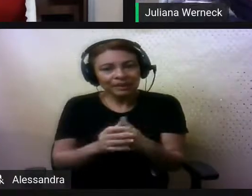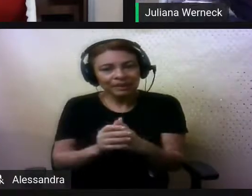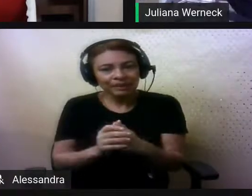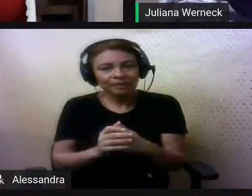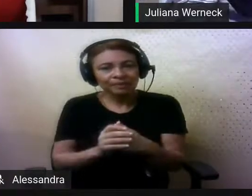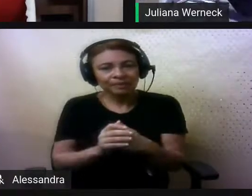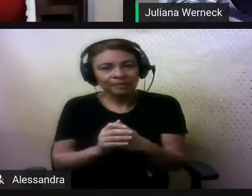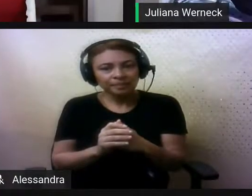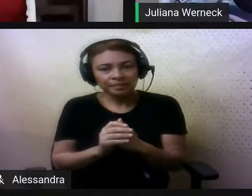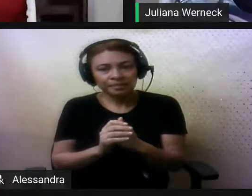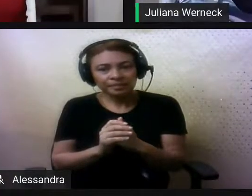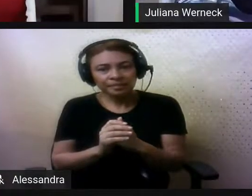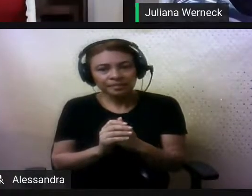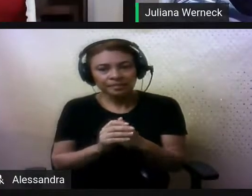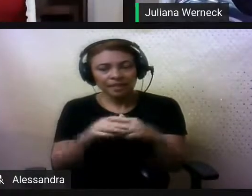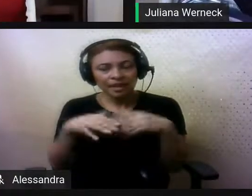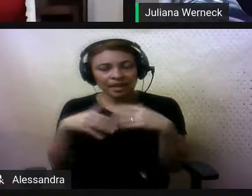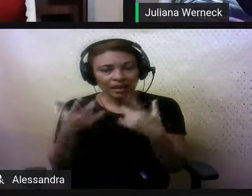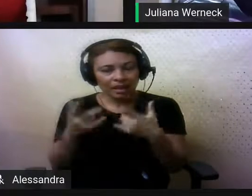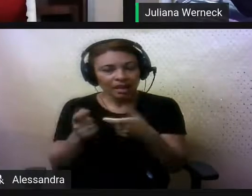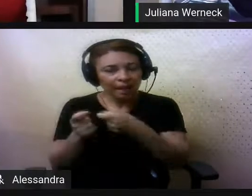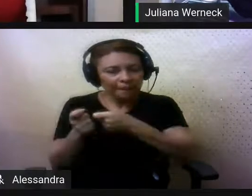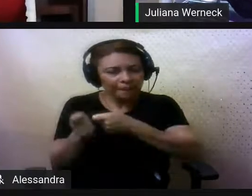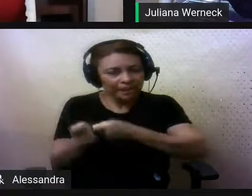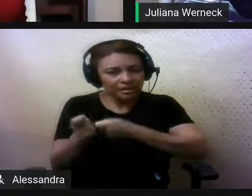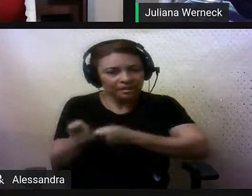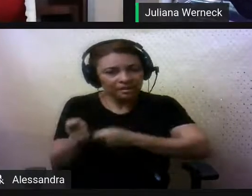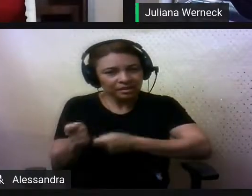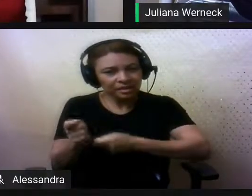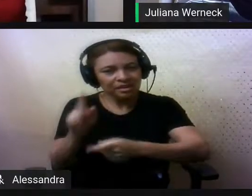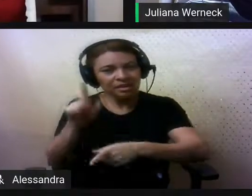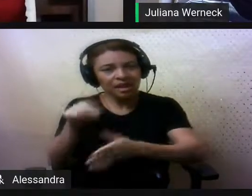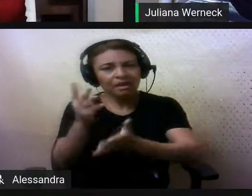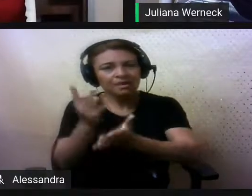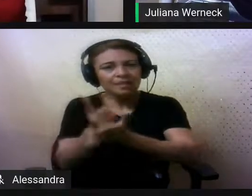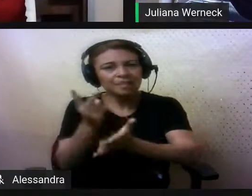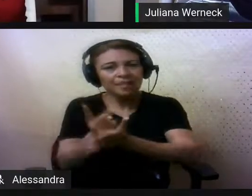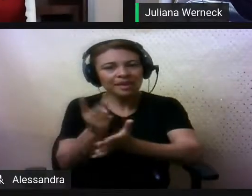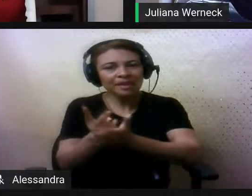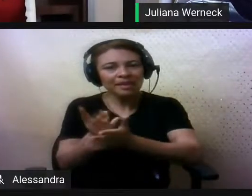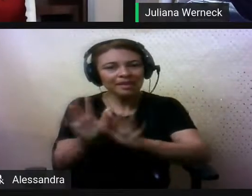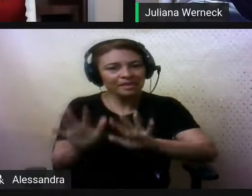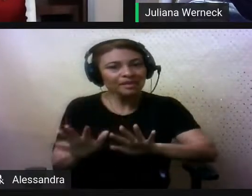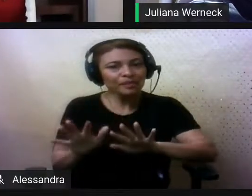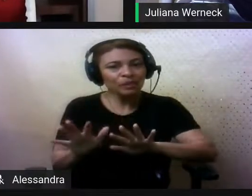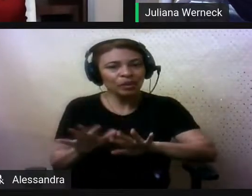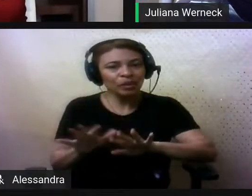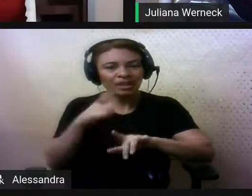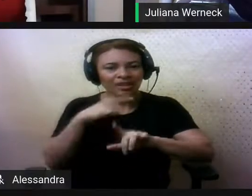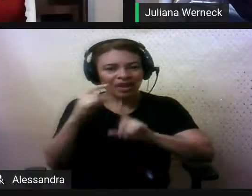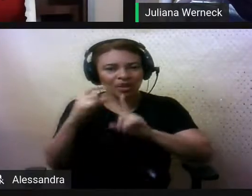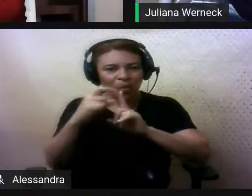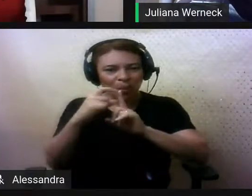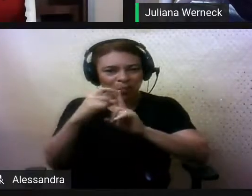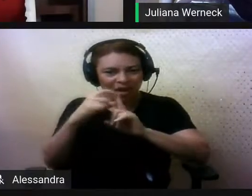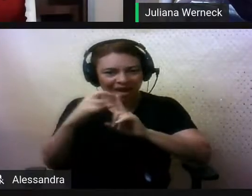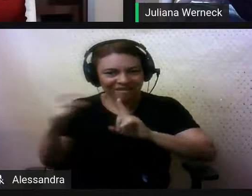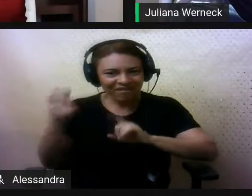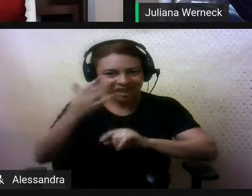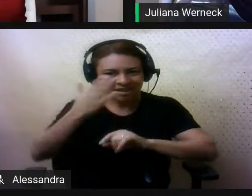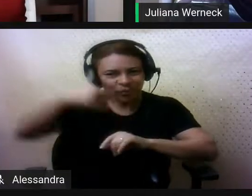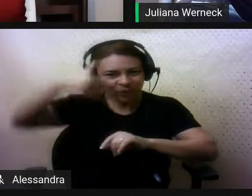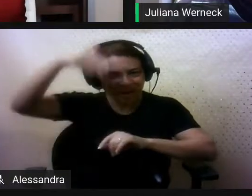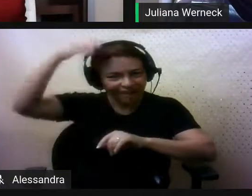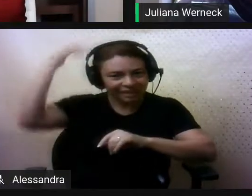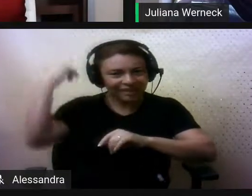real. E a persistência é assim, né? Não tem aquela frase do Einstein que ele fala que louco é aquele